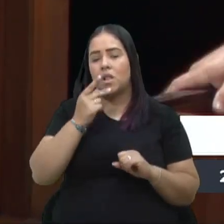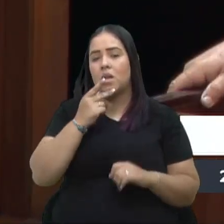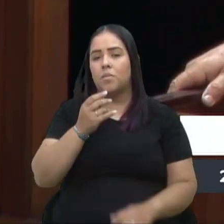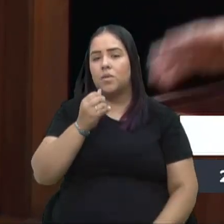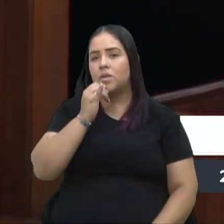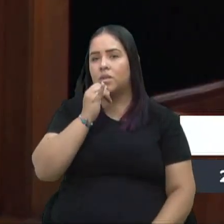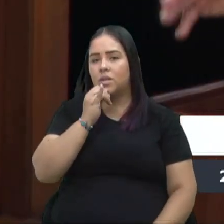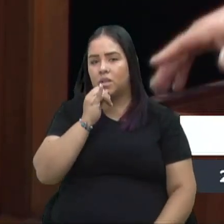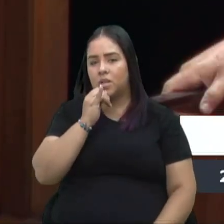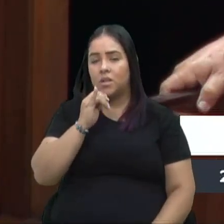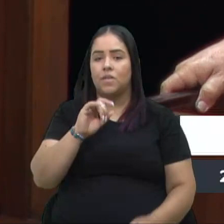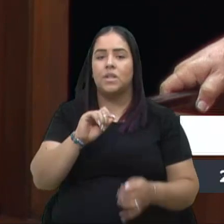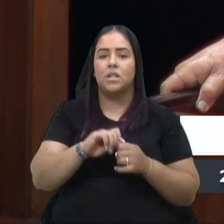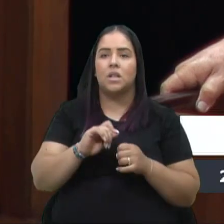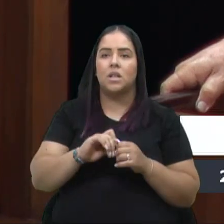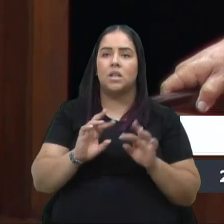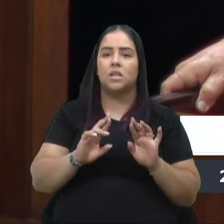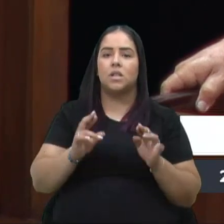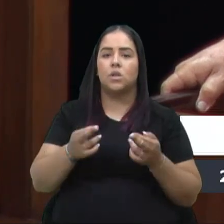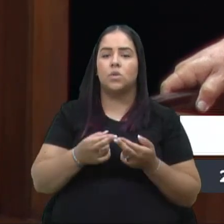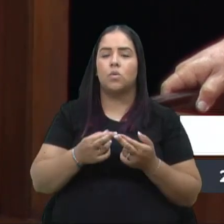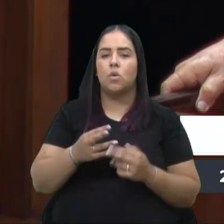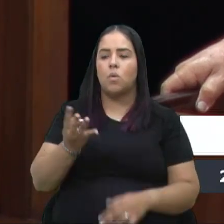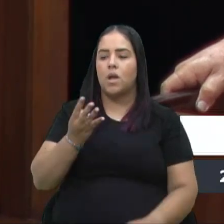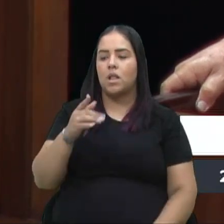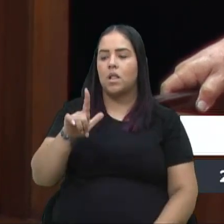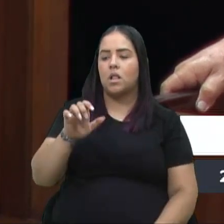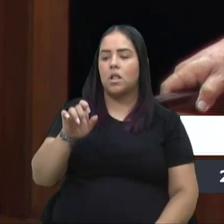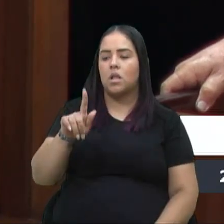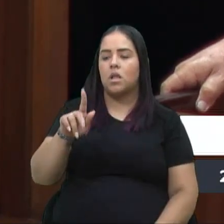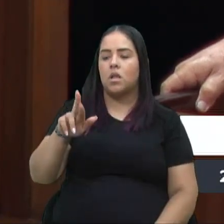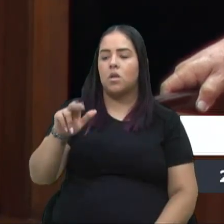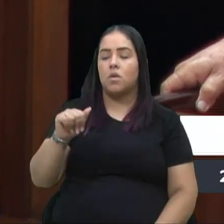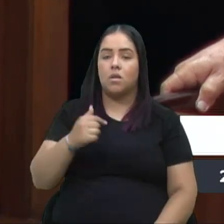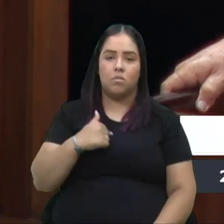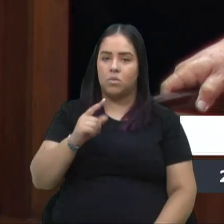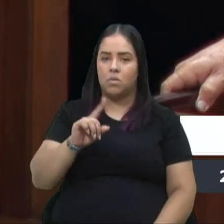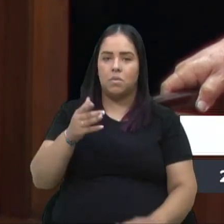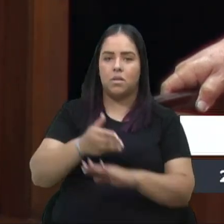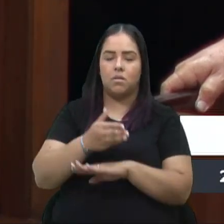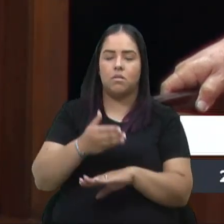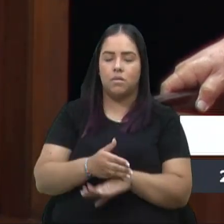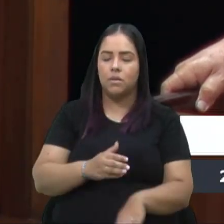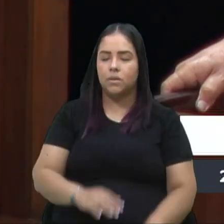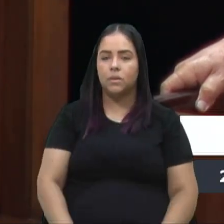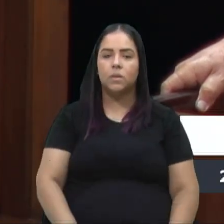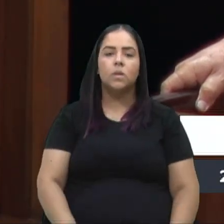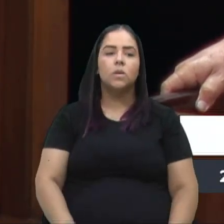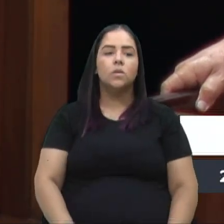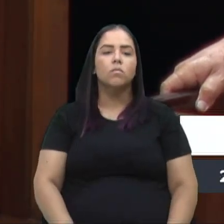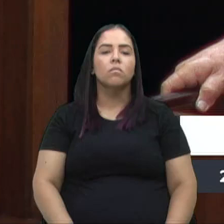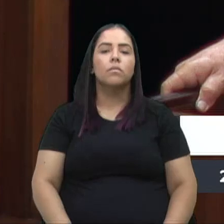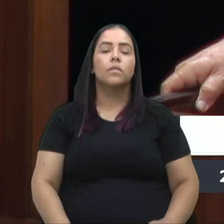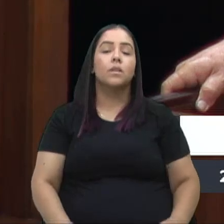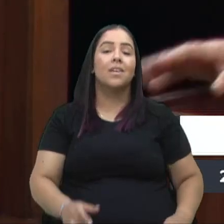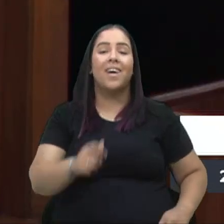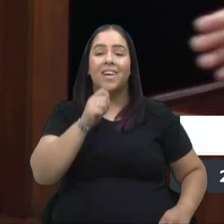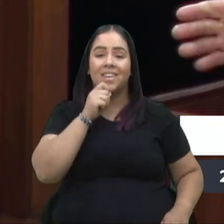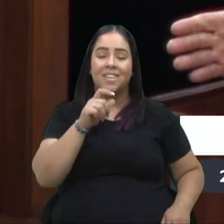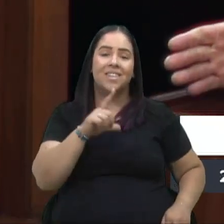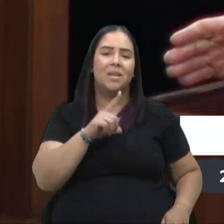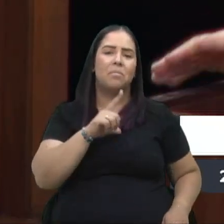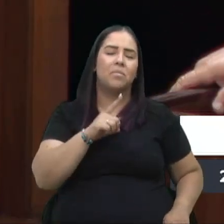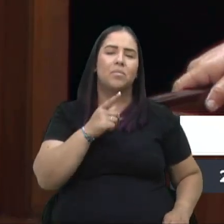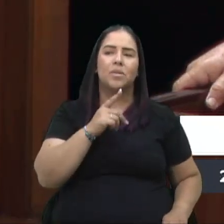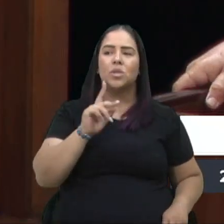exemplo fizeram uma reunião ali na quarta Légua no belo dia eu não tava não podia em campanha e ainda tem gente que diz